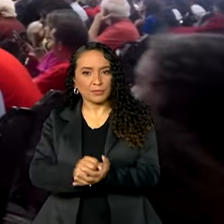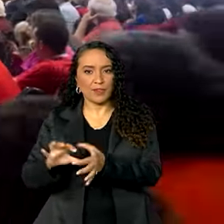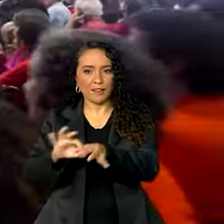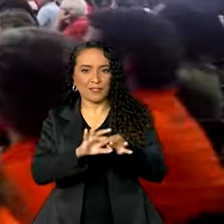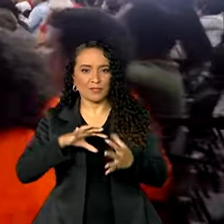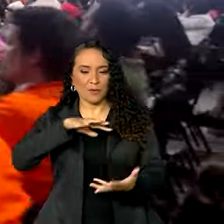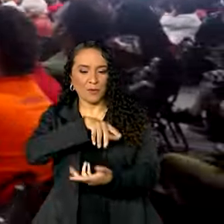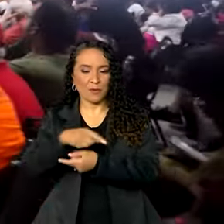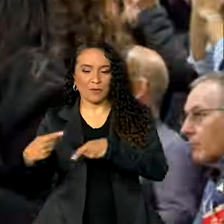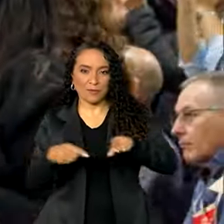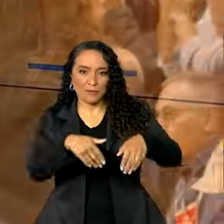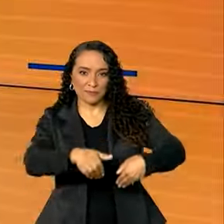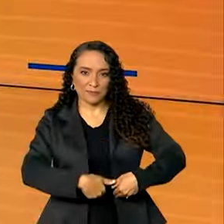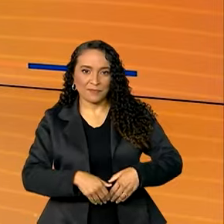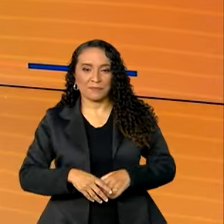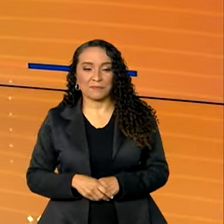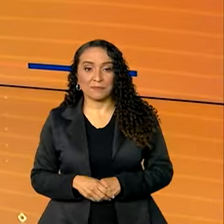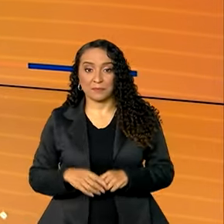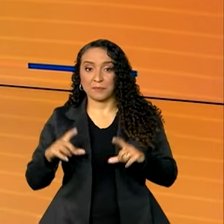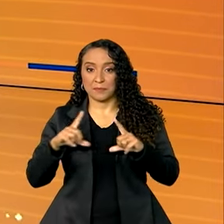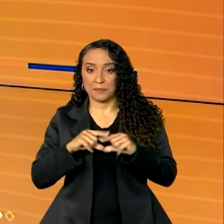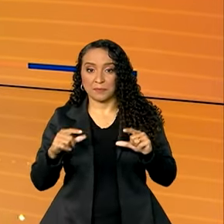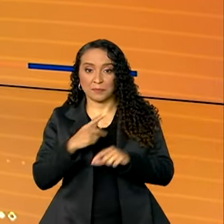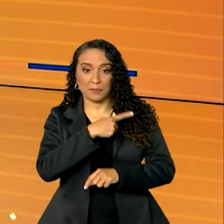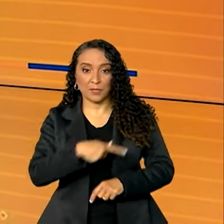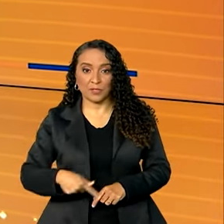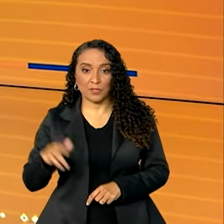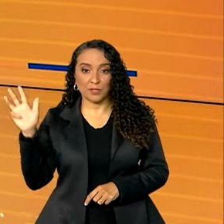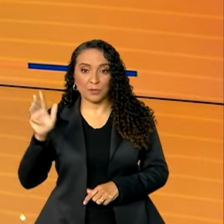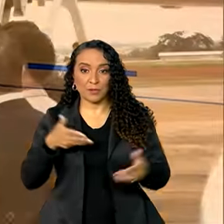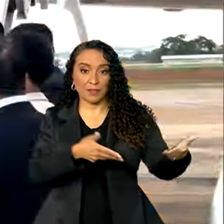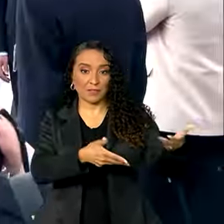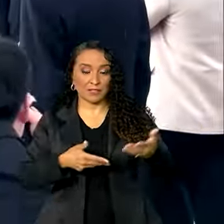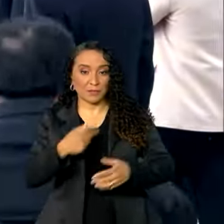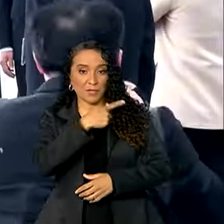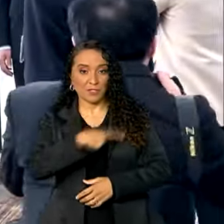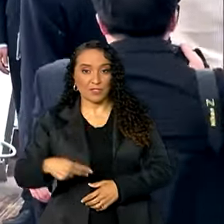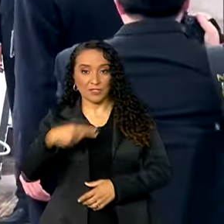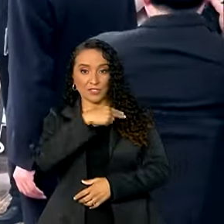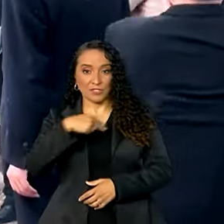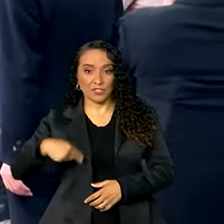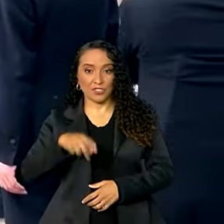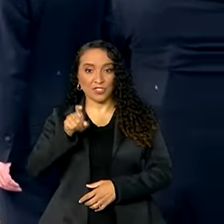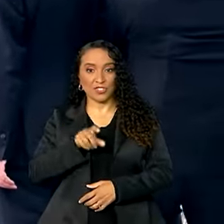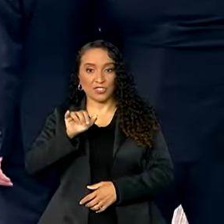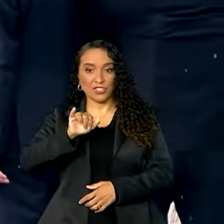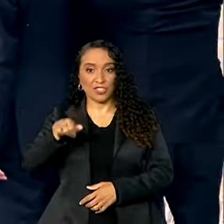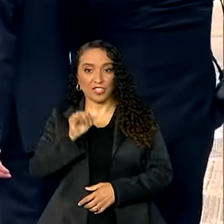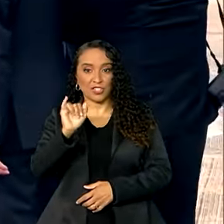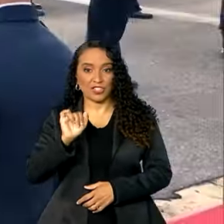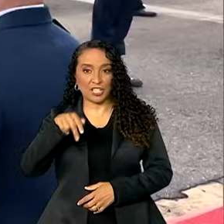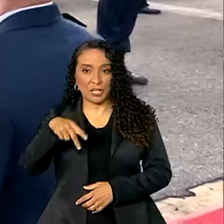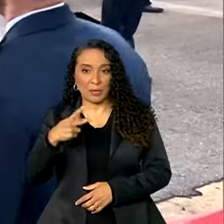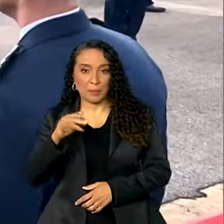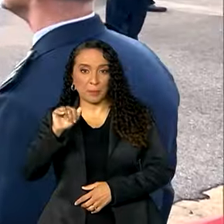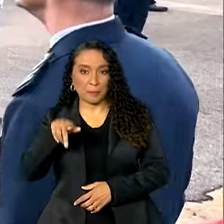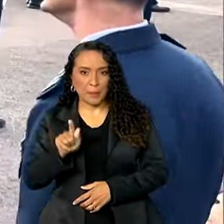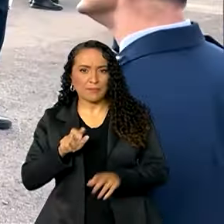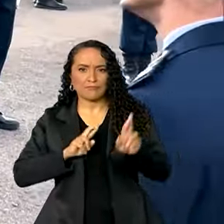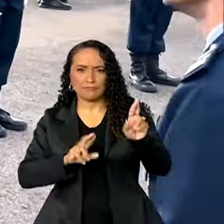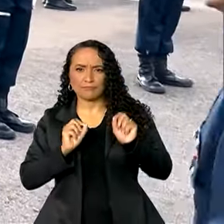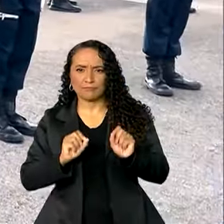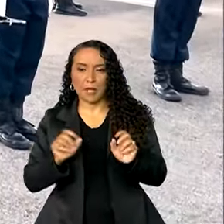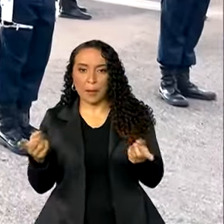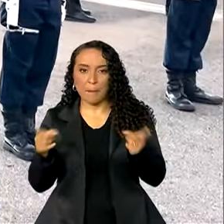adesão global contra a fome. Em Brasília, Lula recebe o presidente da China, Xi Jinping. Expectativa é de